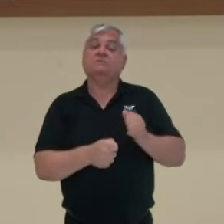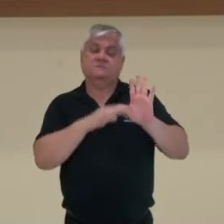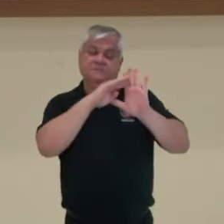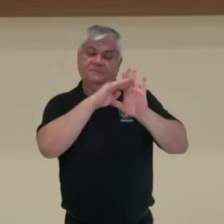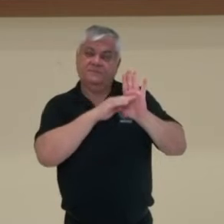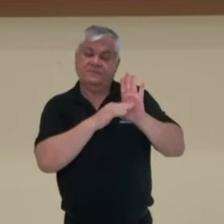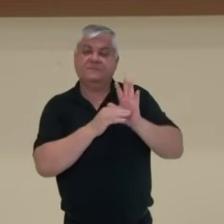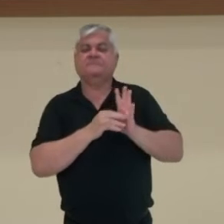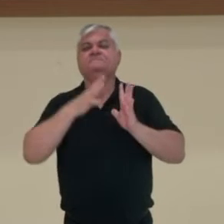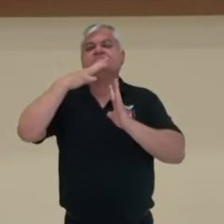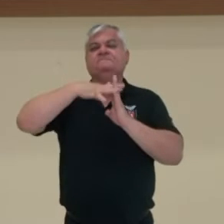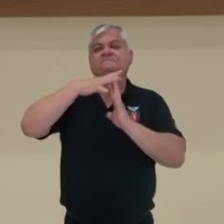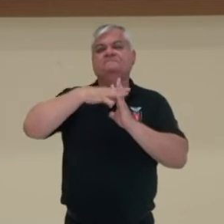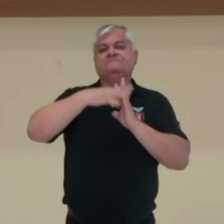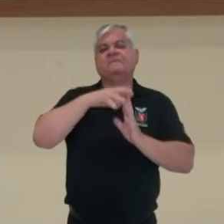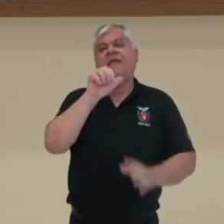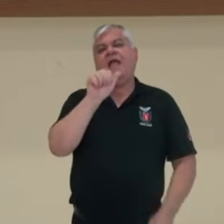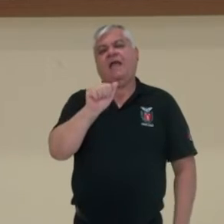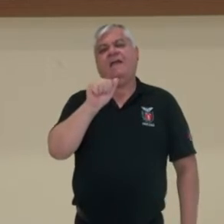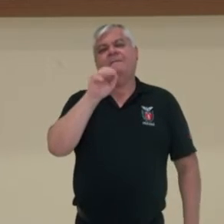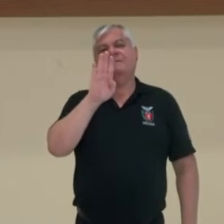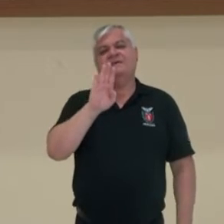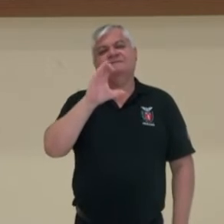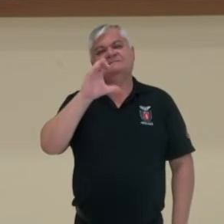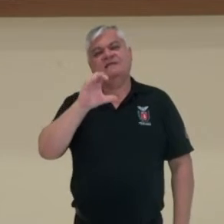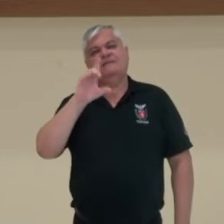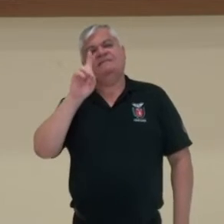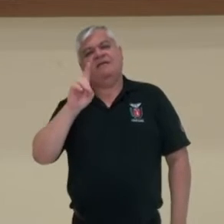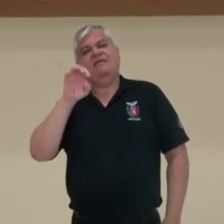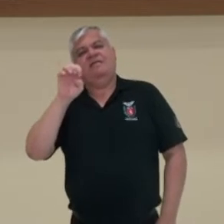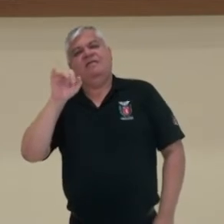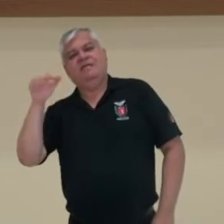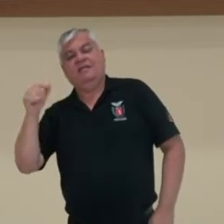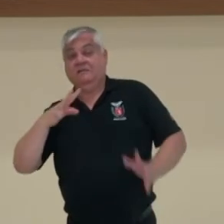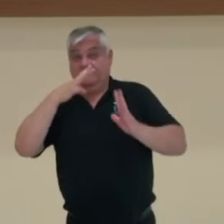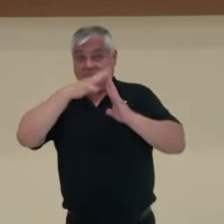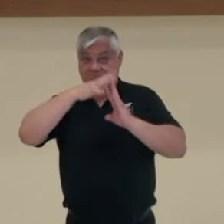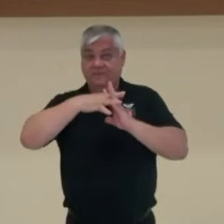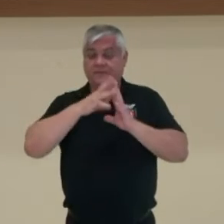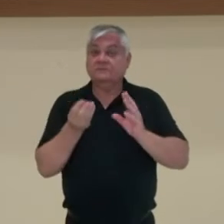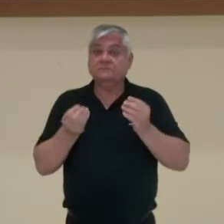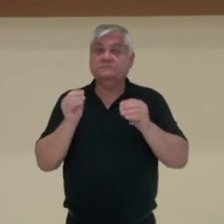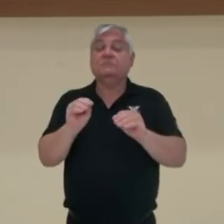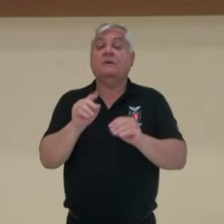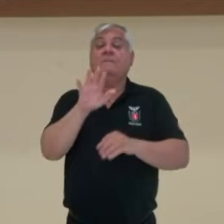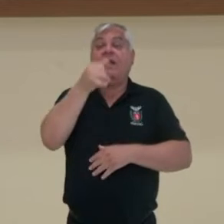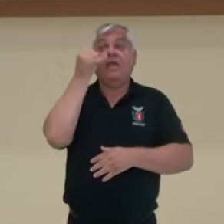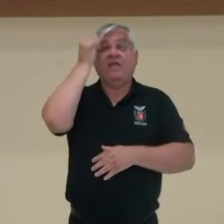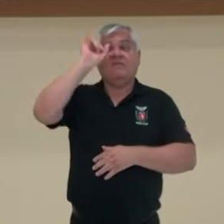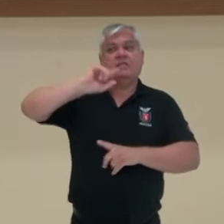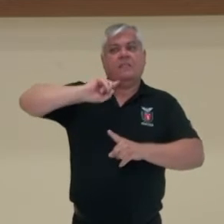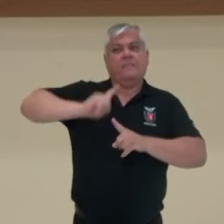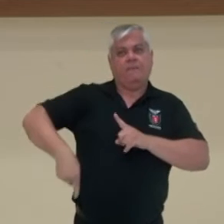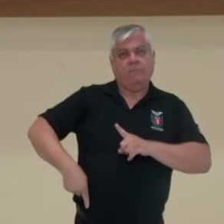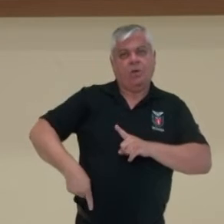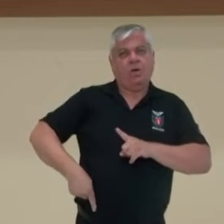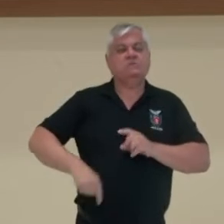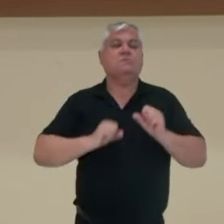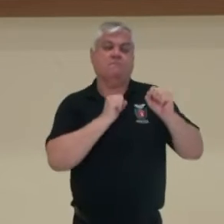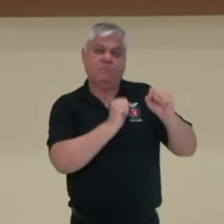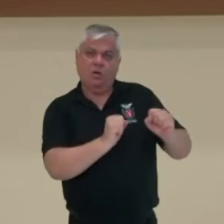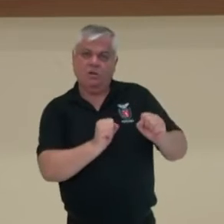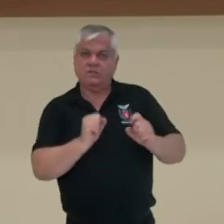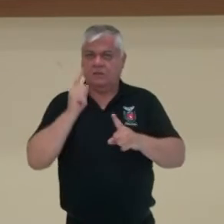alfabeto. A, B, C, enfim. Como que seriam esses golpes? E o que seria proibido e o que seria permitido na sua